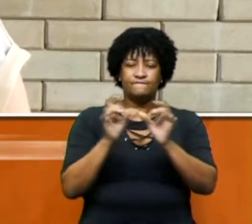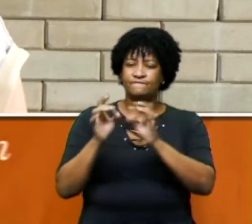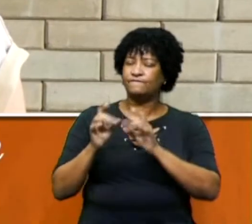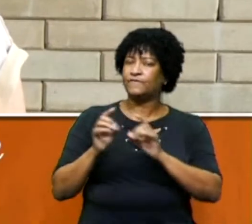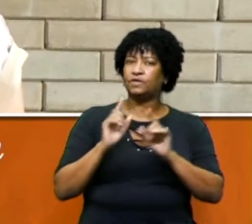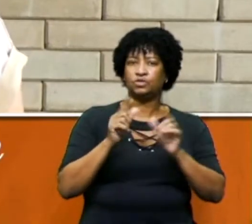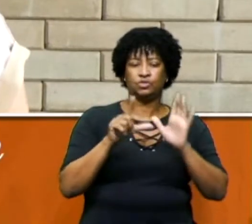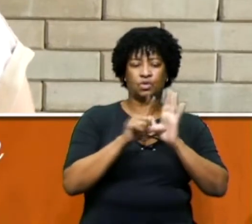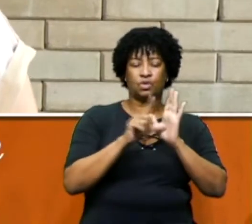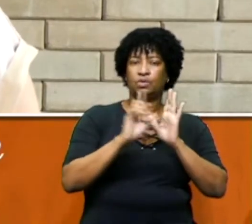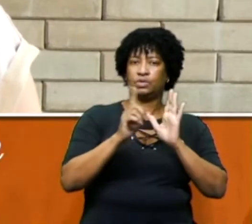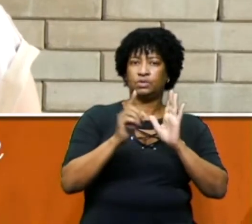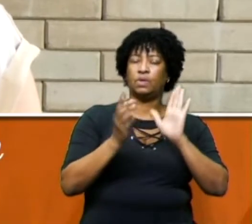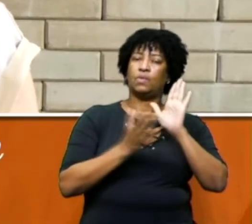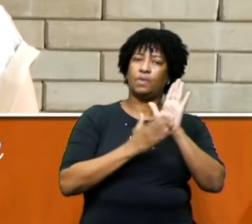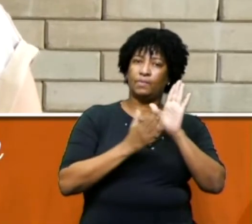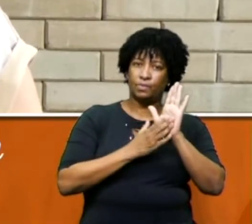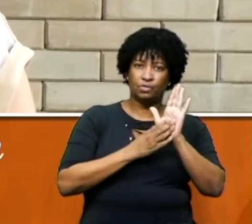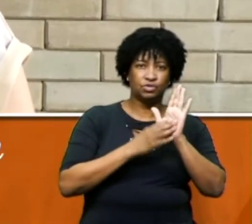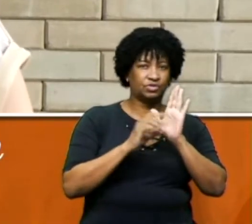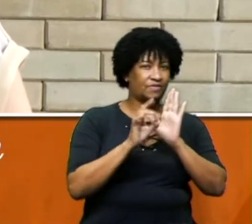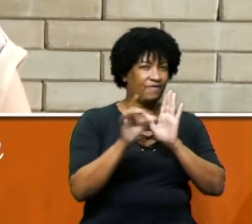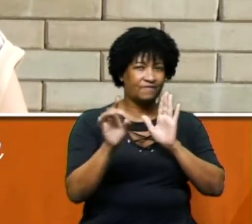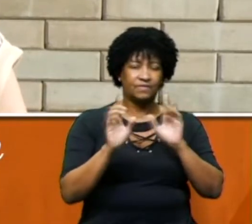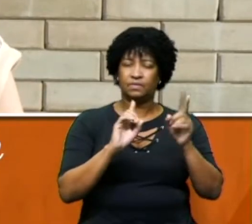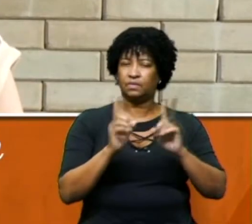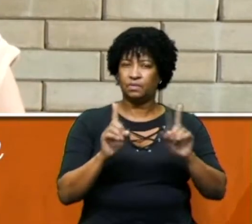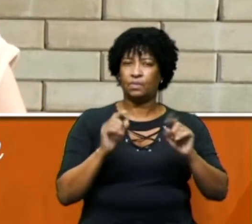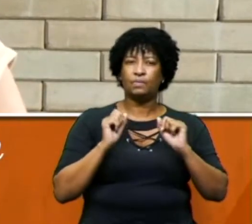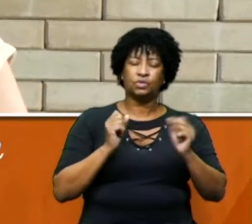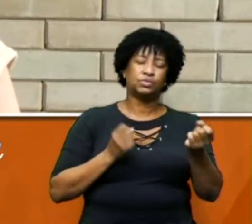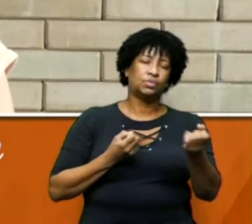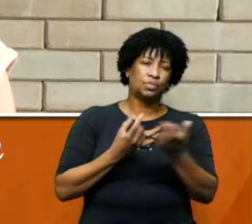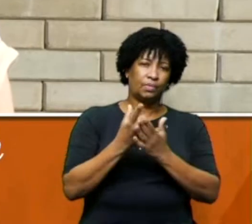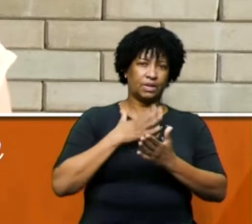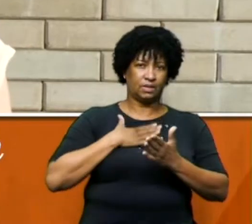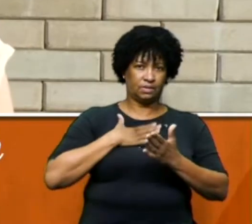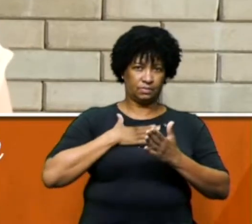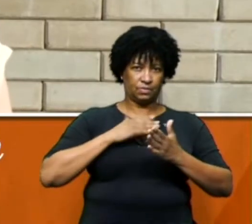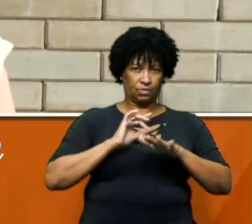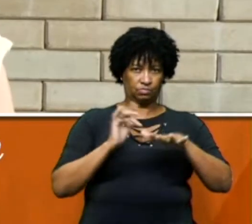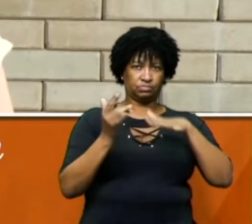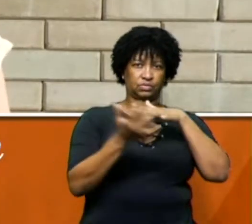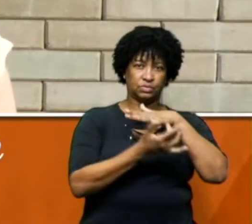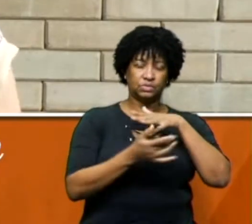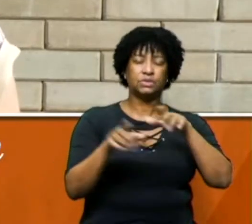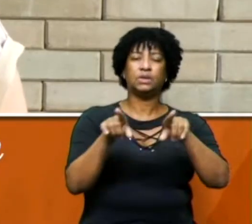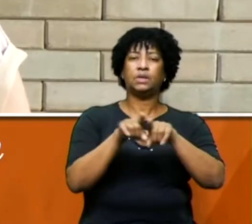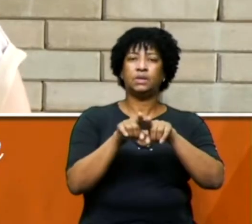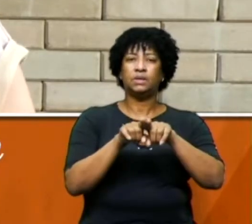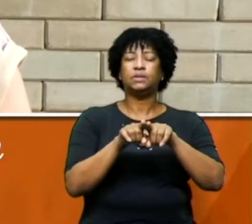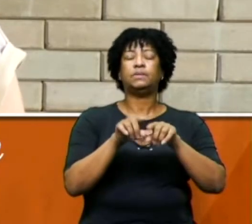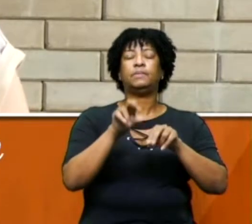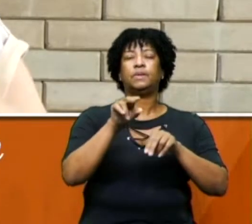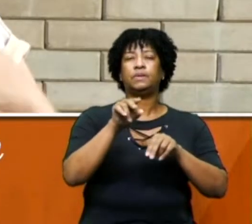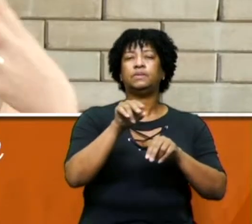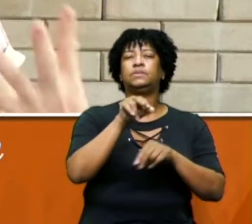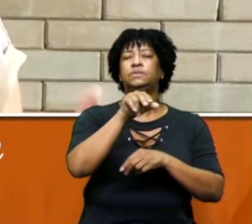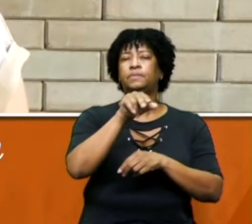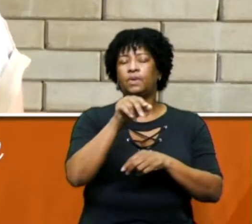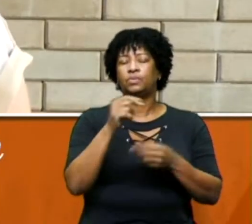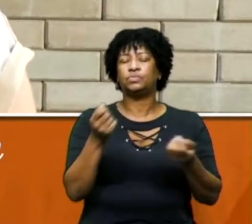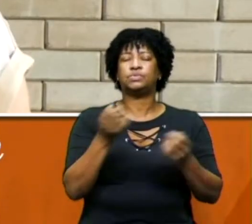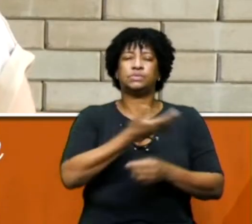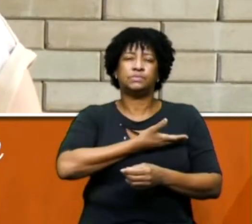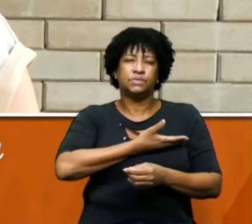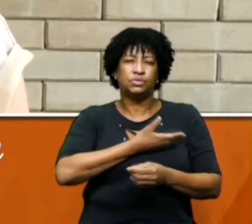vídeo porque ele não será vendido em livrarias a proposta desse livro não é comercial então você pode encontrar comigo nas minhas redes sociais e também